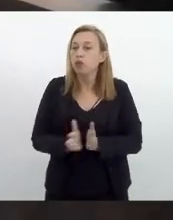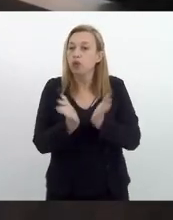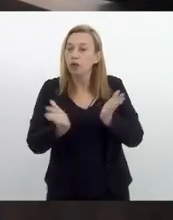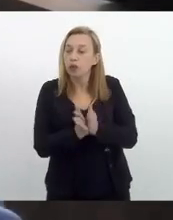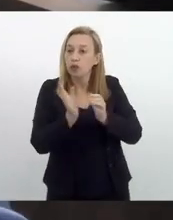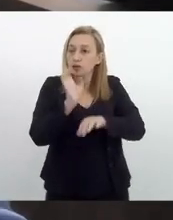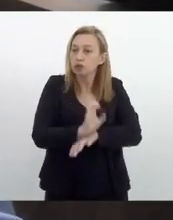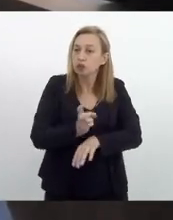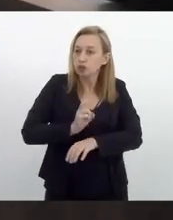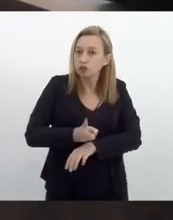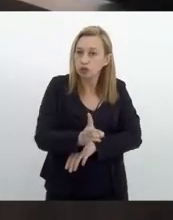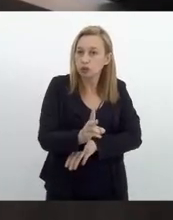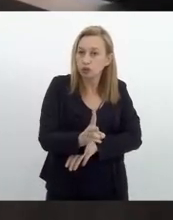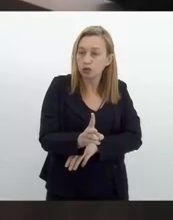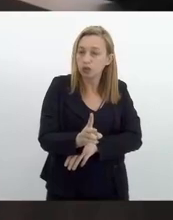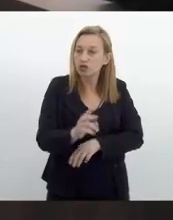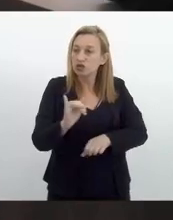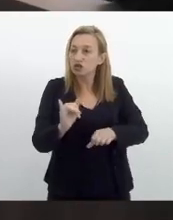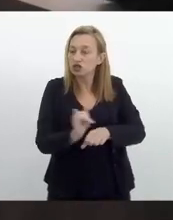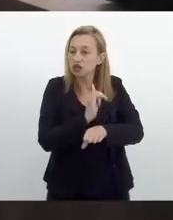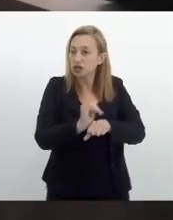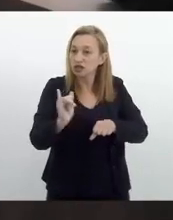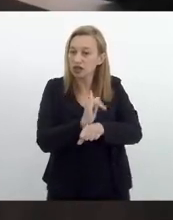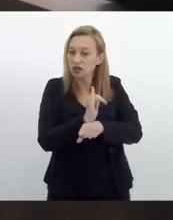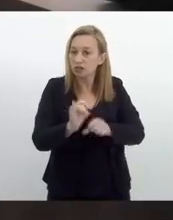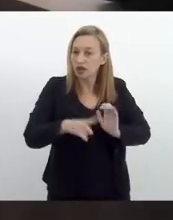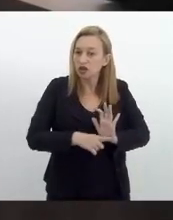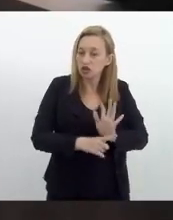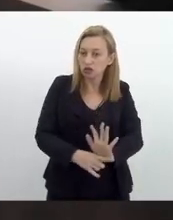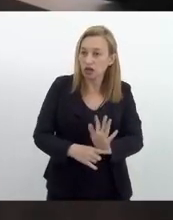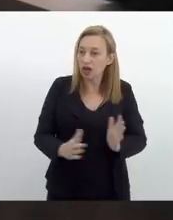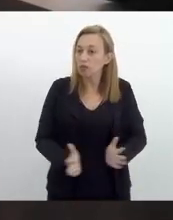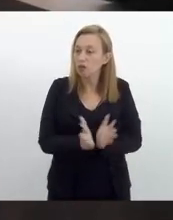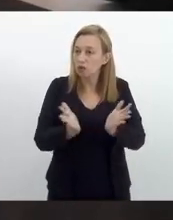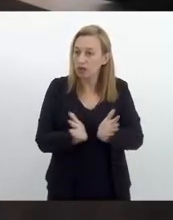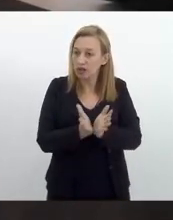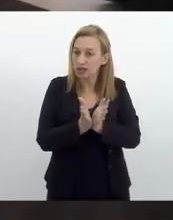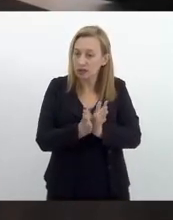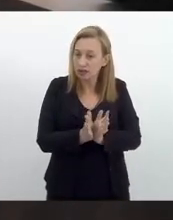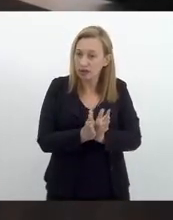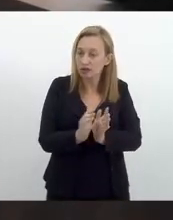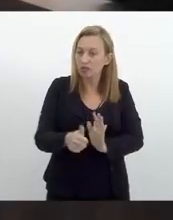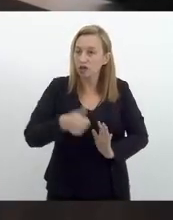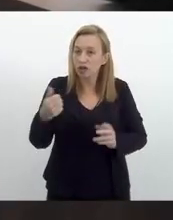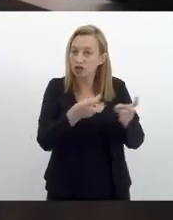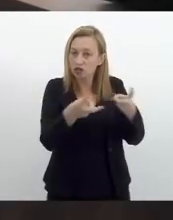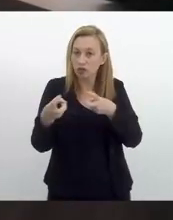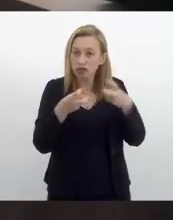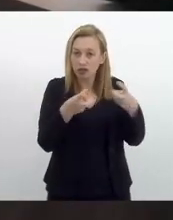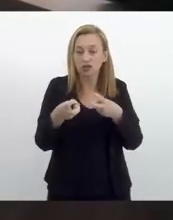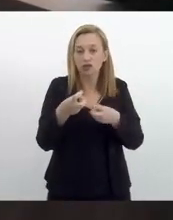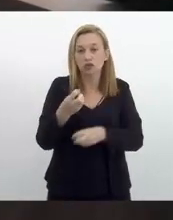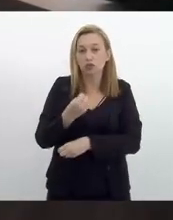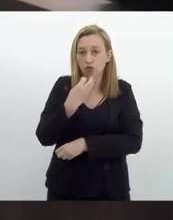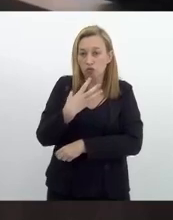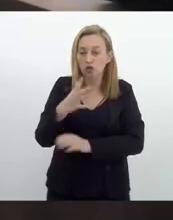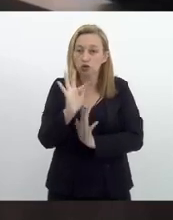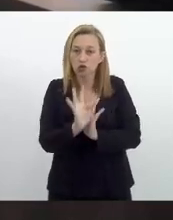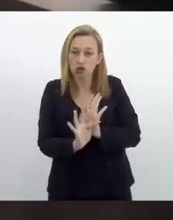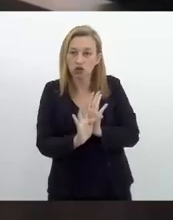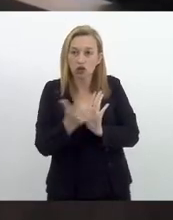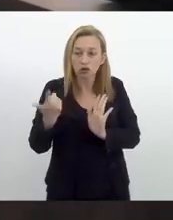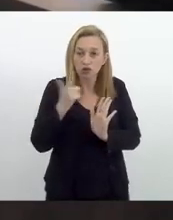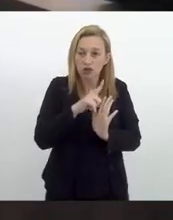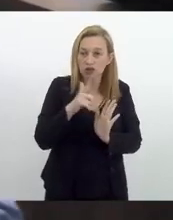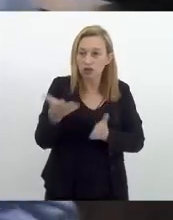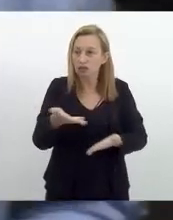Estado continuar tendo meios para enfrentar a pobreza e a miséria crescente. Portanto, queria fazer destaque essas observações como positivas no texto que a gente conseguiu